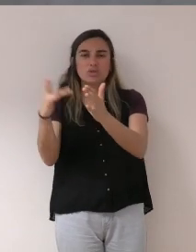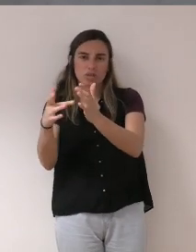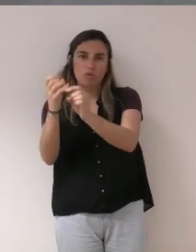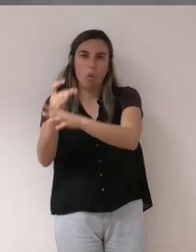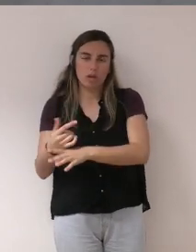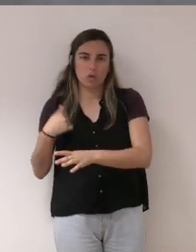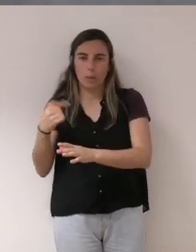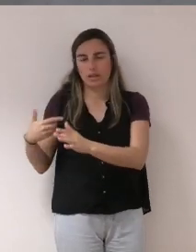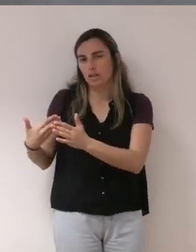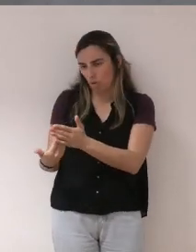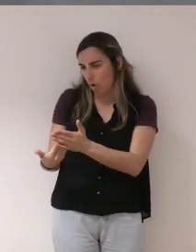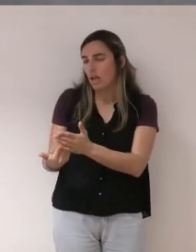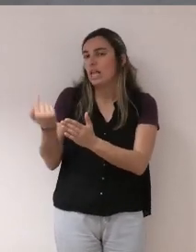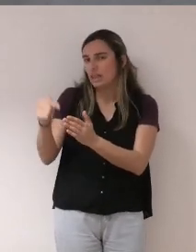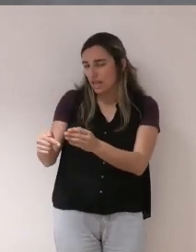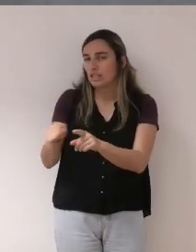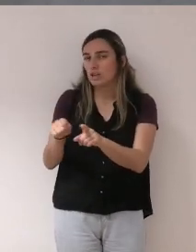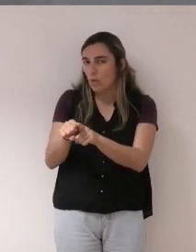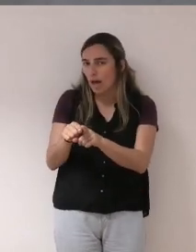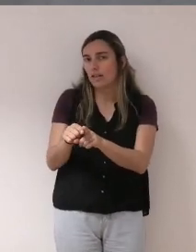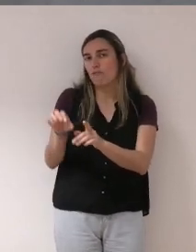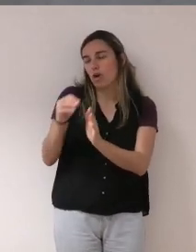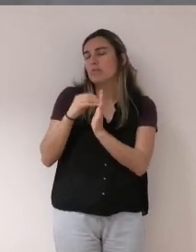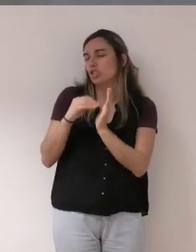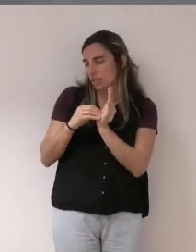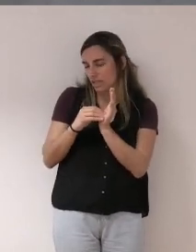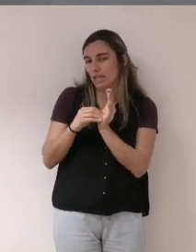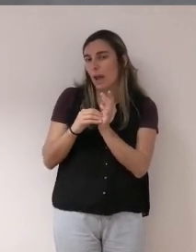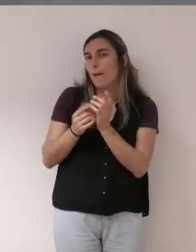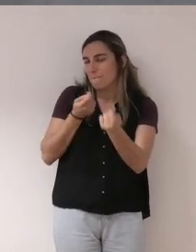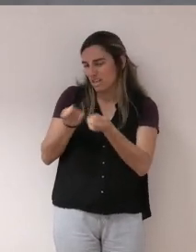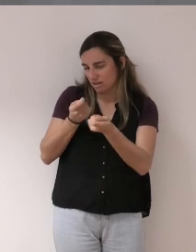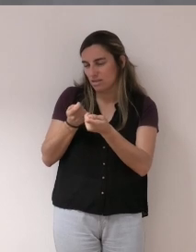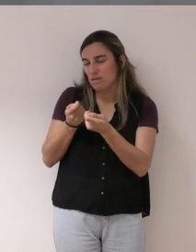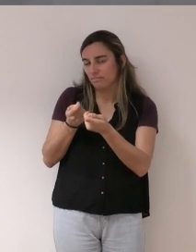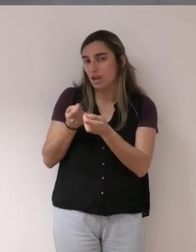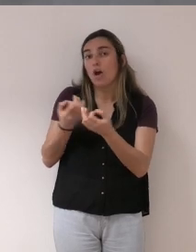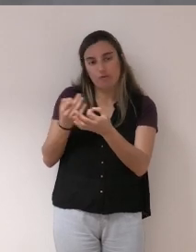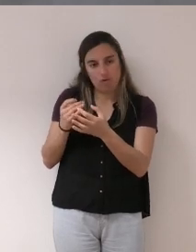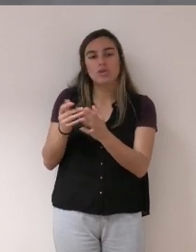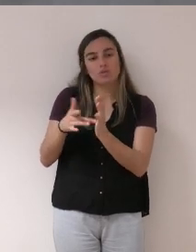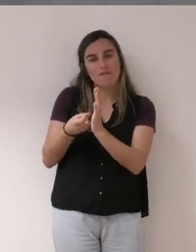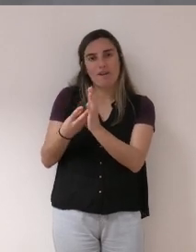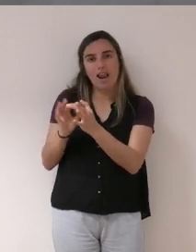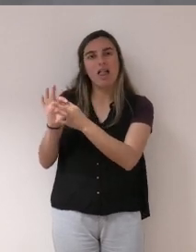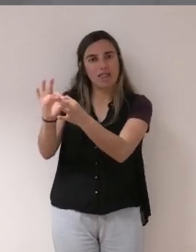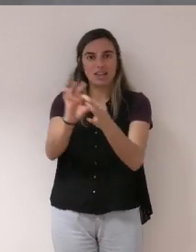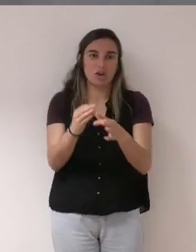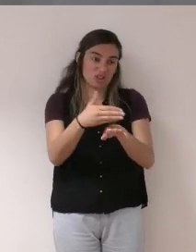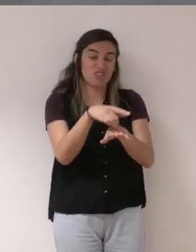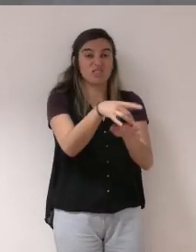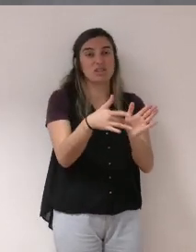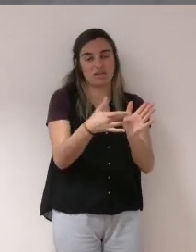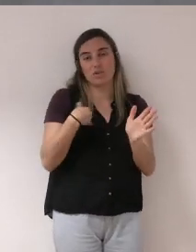registro bastante consequente. De alguma maneira é possível pensar que eles se vão encadeando uns nos outros sem